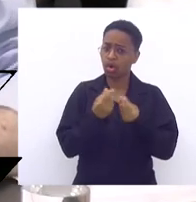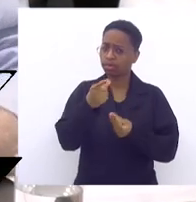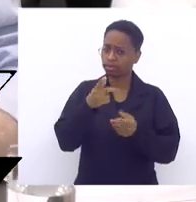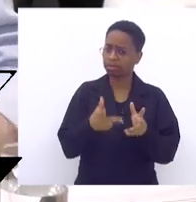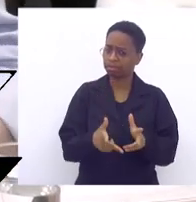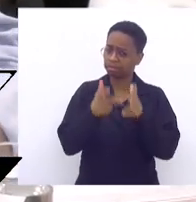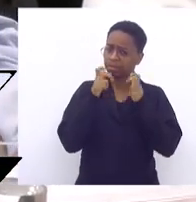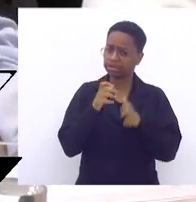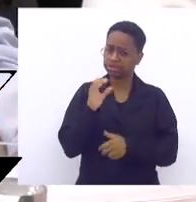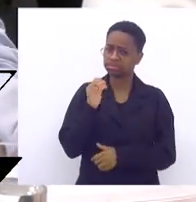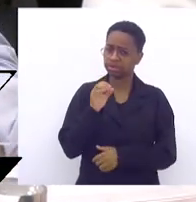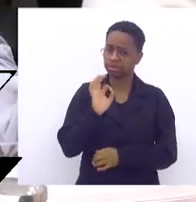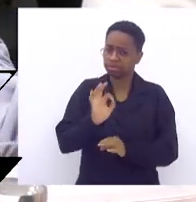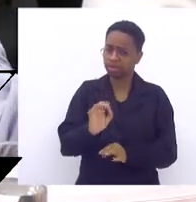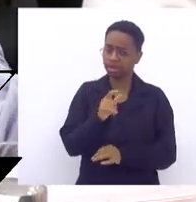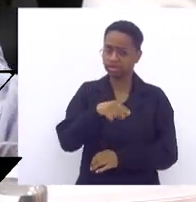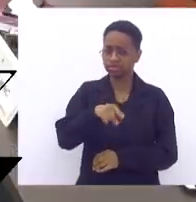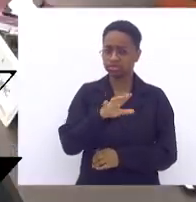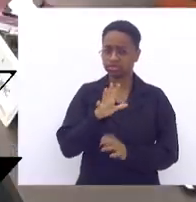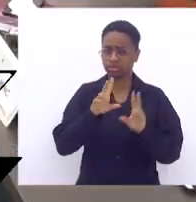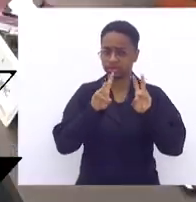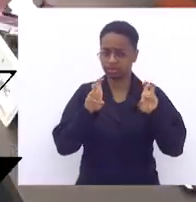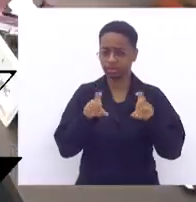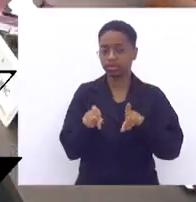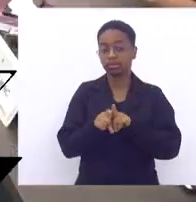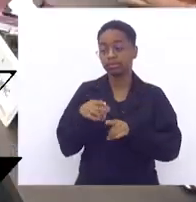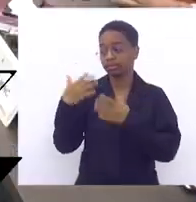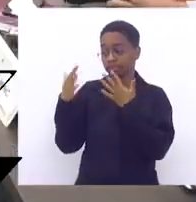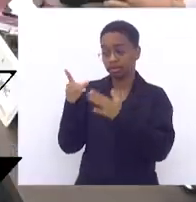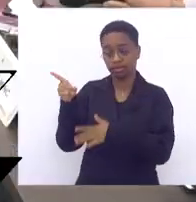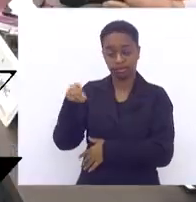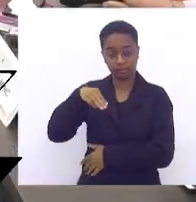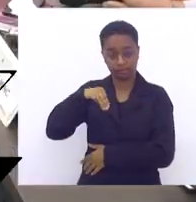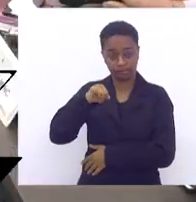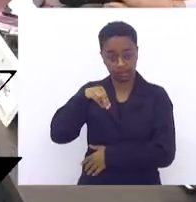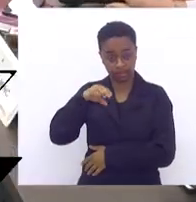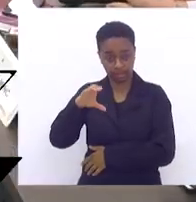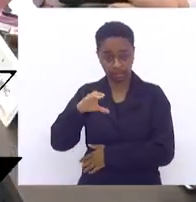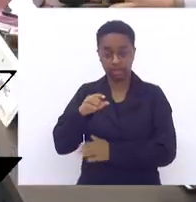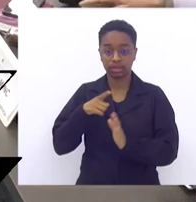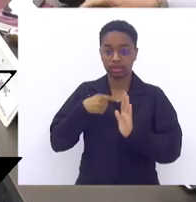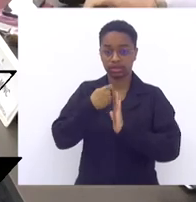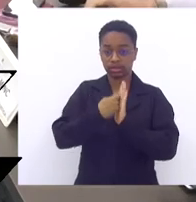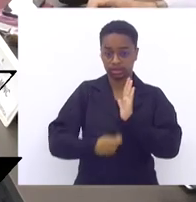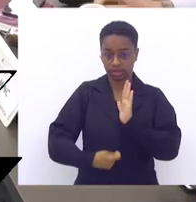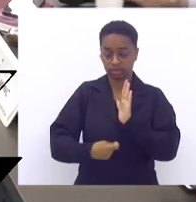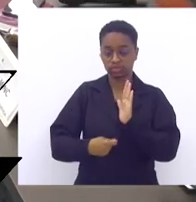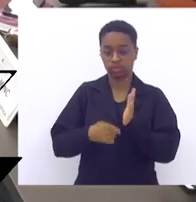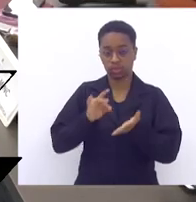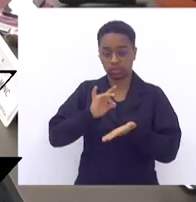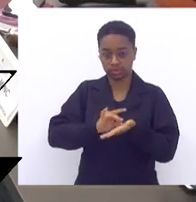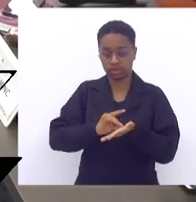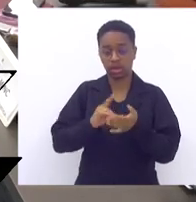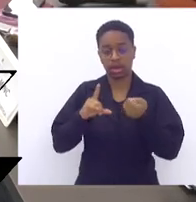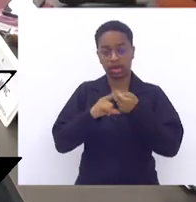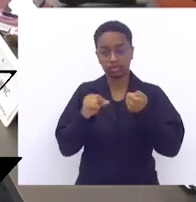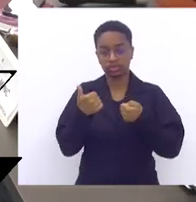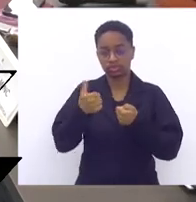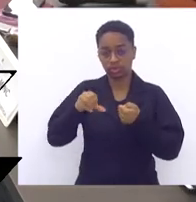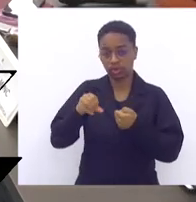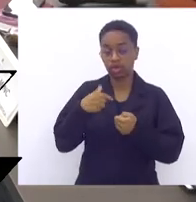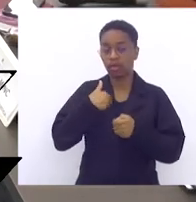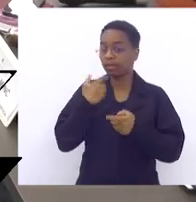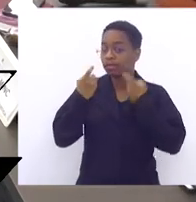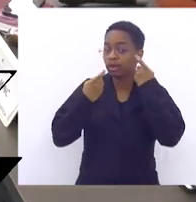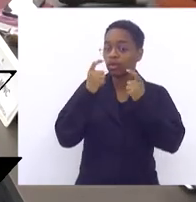Vossa Excelência. Não, e parabenizar Vossa Excelência, deputado Mink, que incluiu no texto original, no artigo 19, parágrafo único, uma preocupação minha, que era